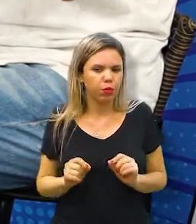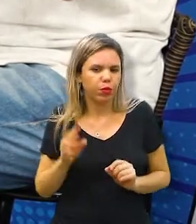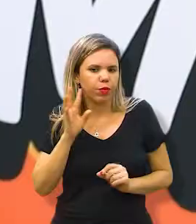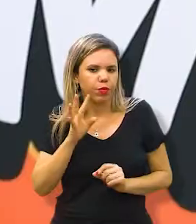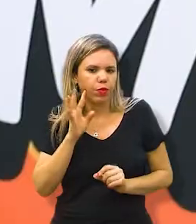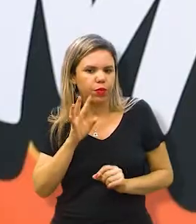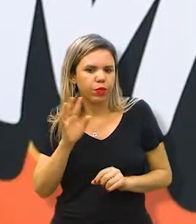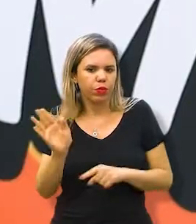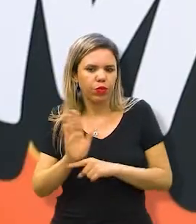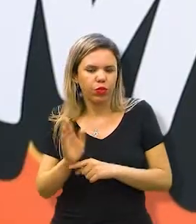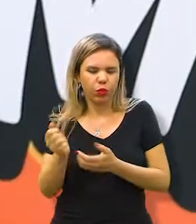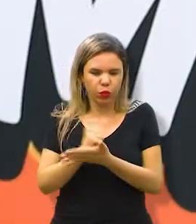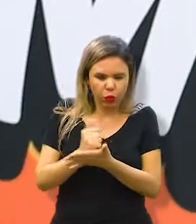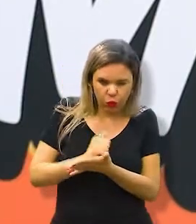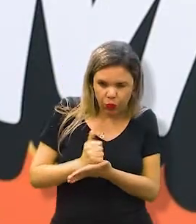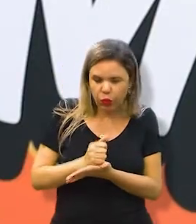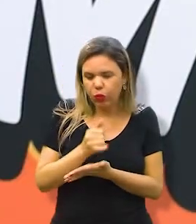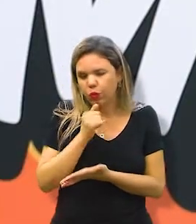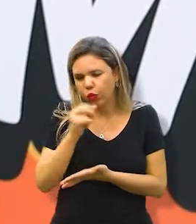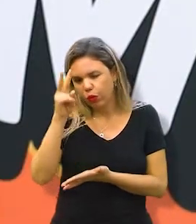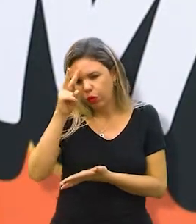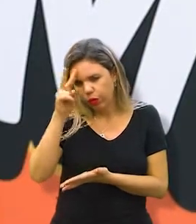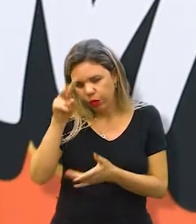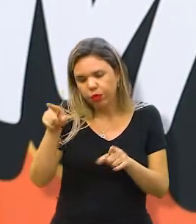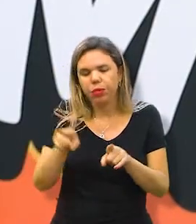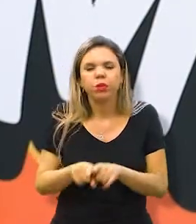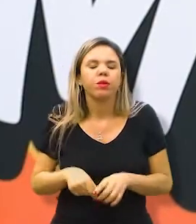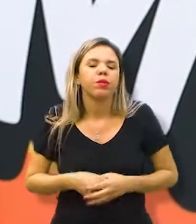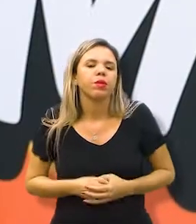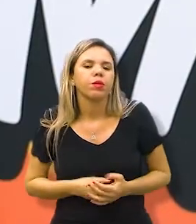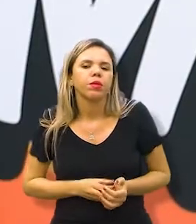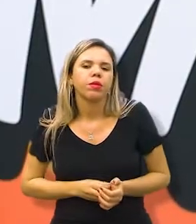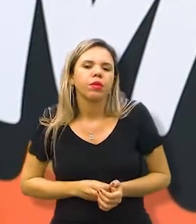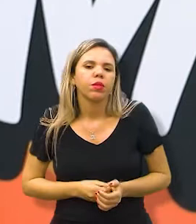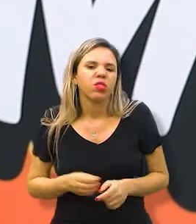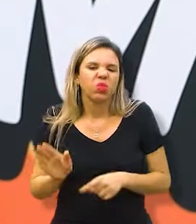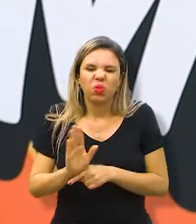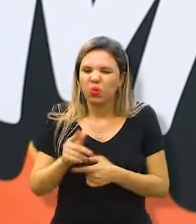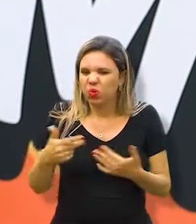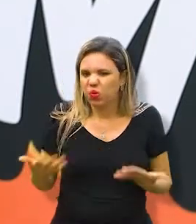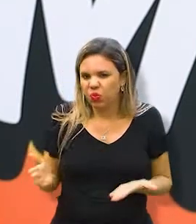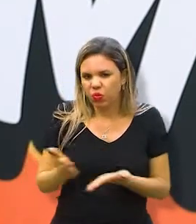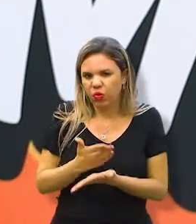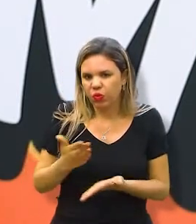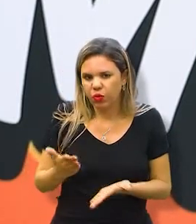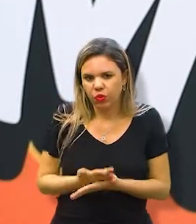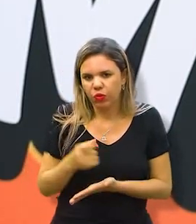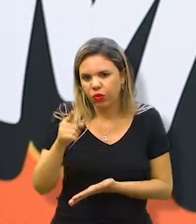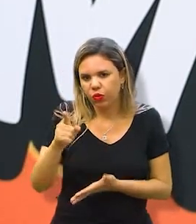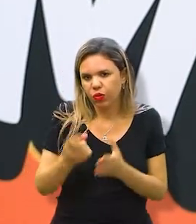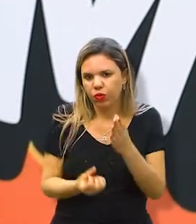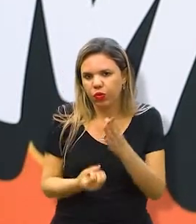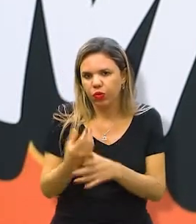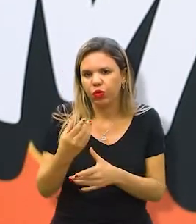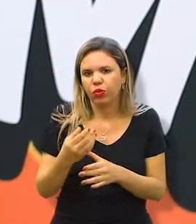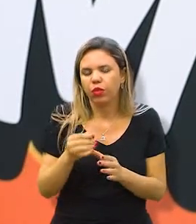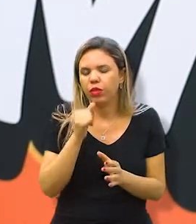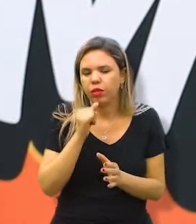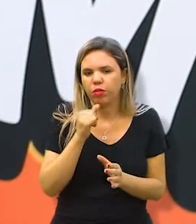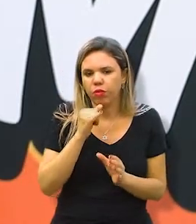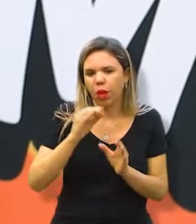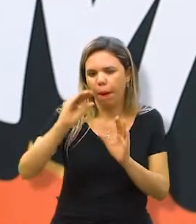Vilão é muito legal, até no videogame e histórias também, seja no filme, no livro, de você